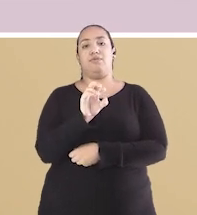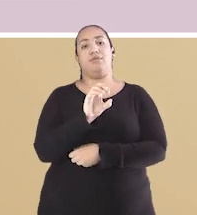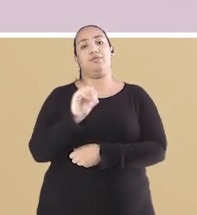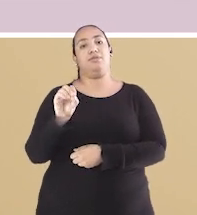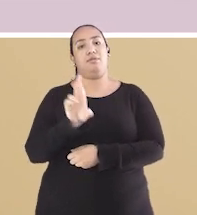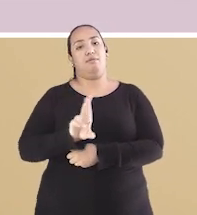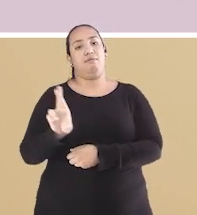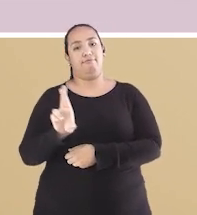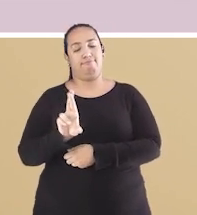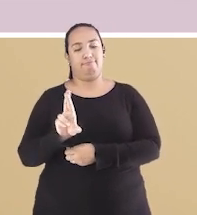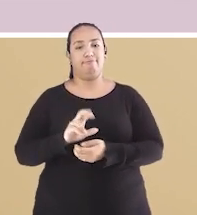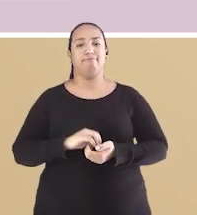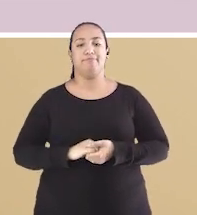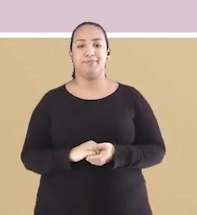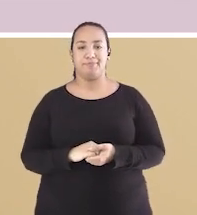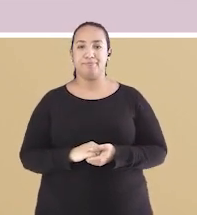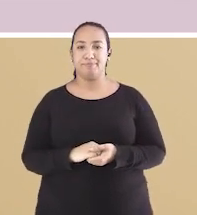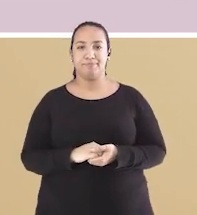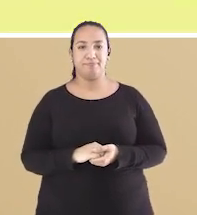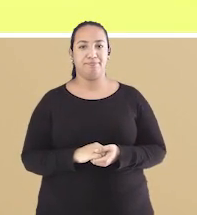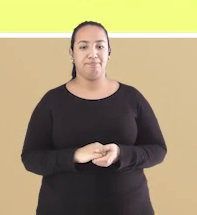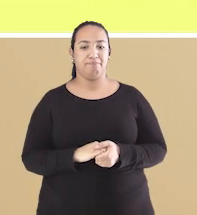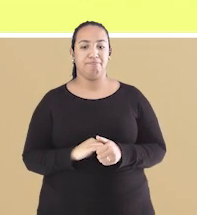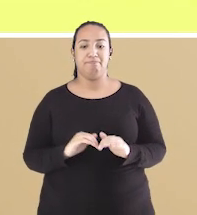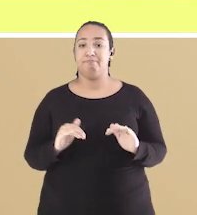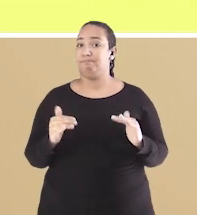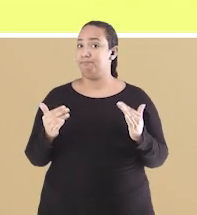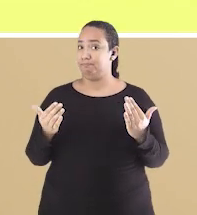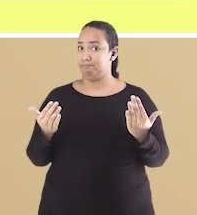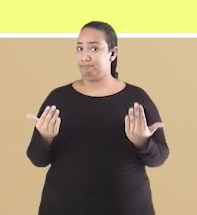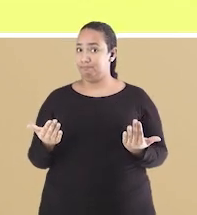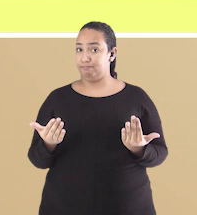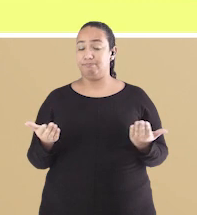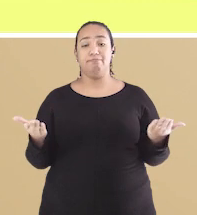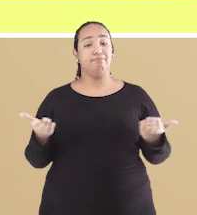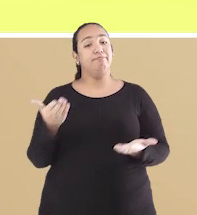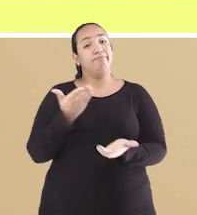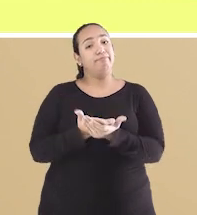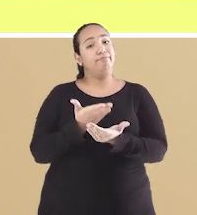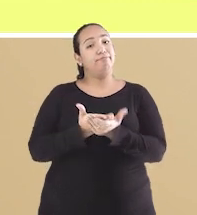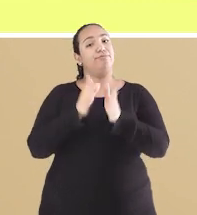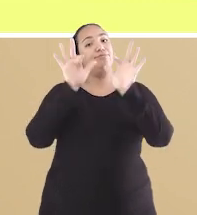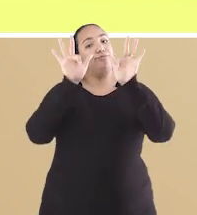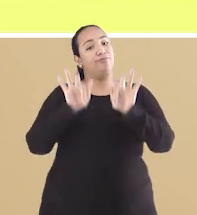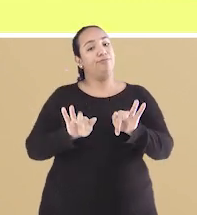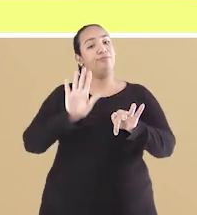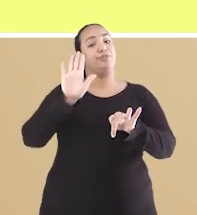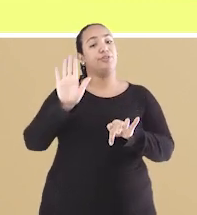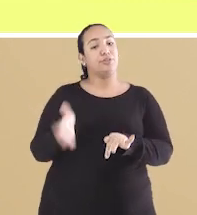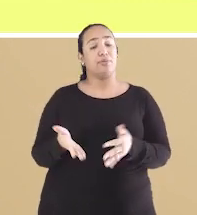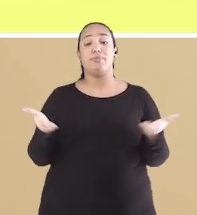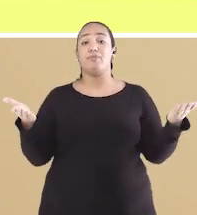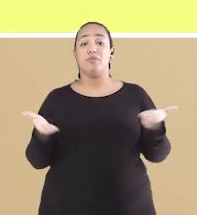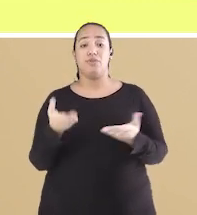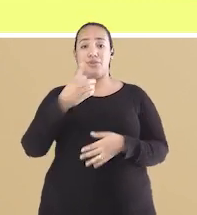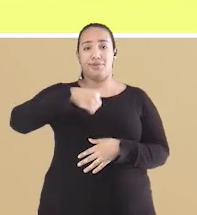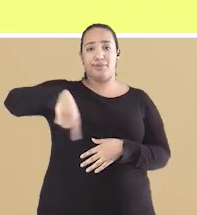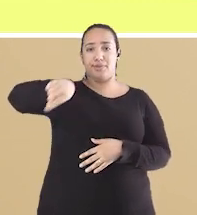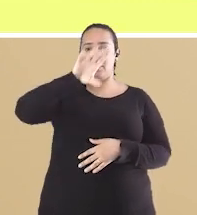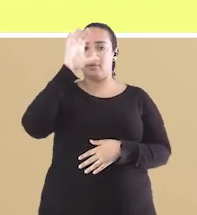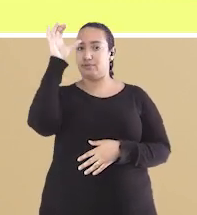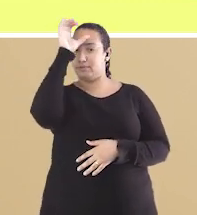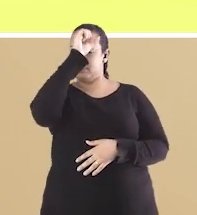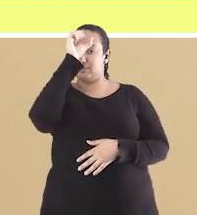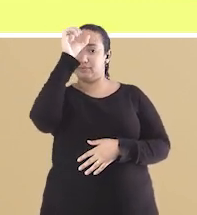de R$ 900. É isso, pessoal. A nossa aula está chegando ao fim. E hoje